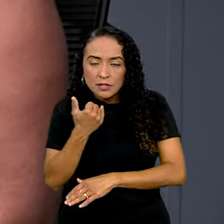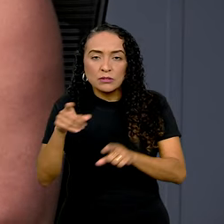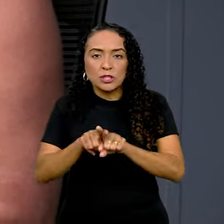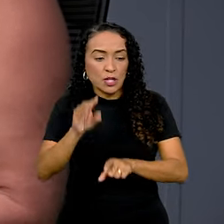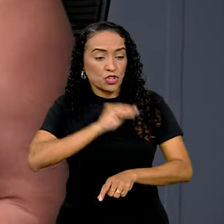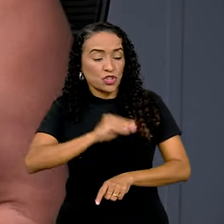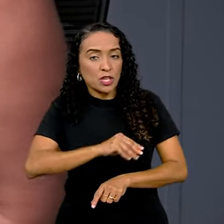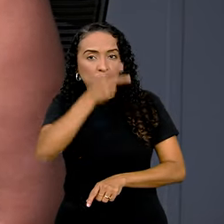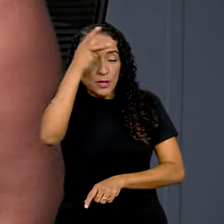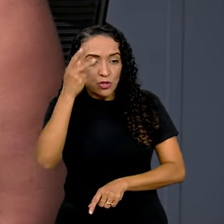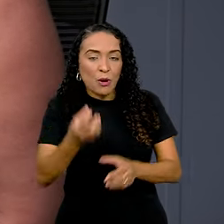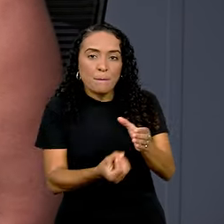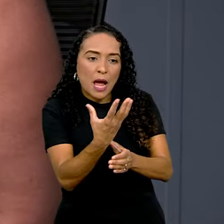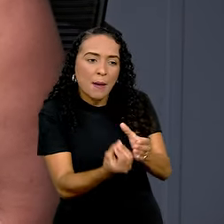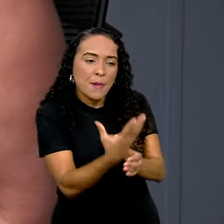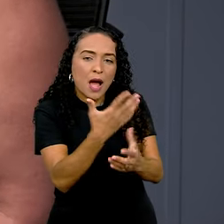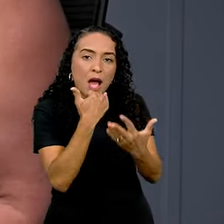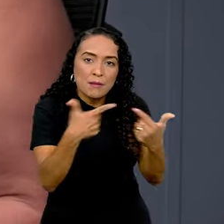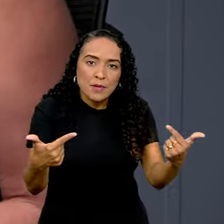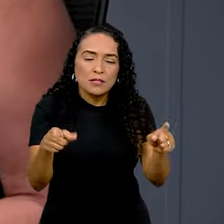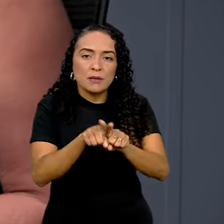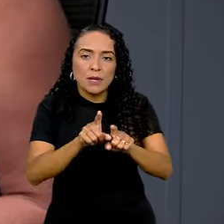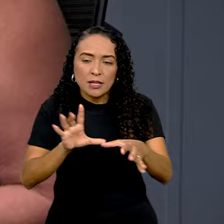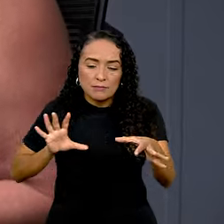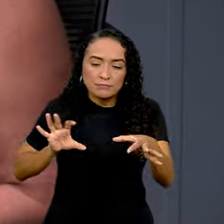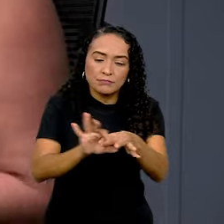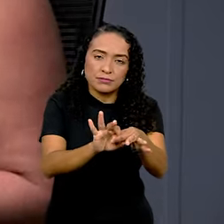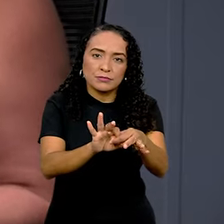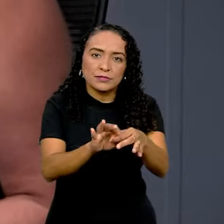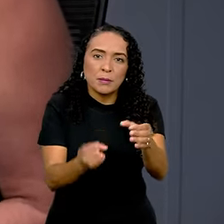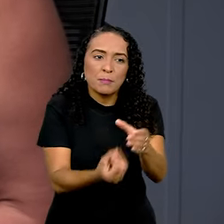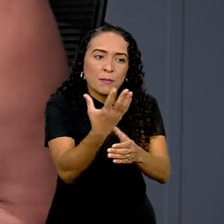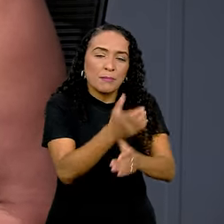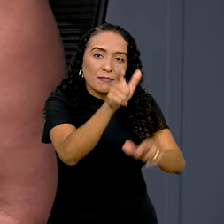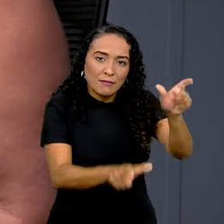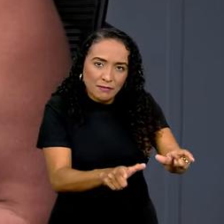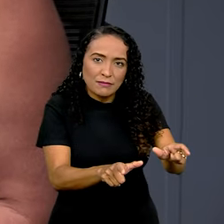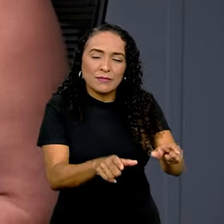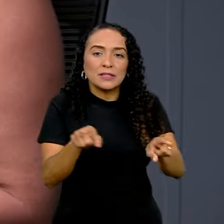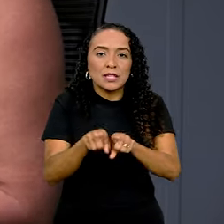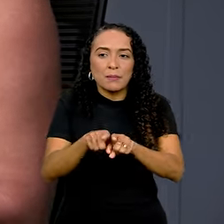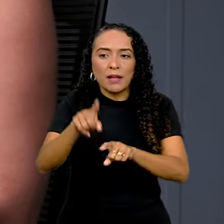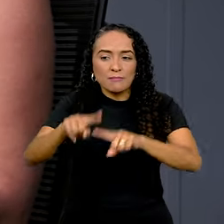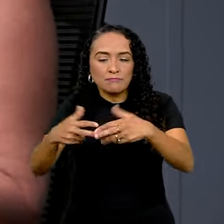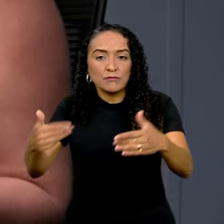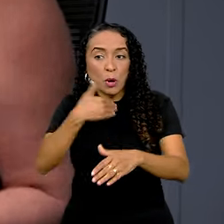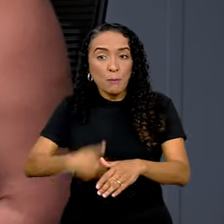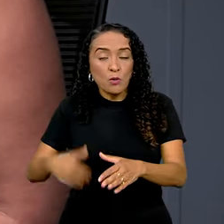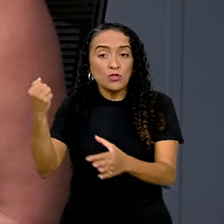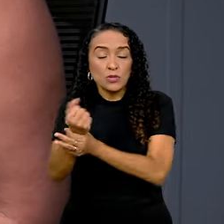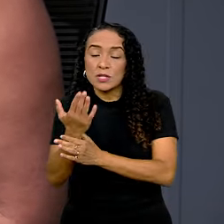possam garantir renda para Quem produz alimentos que a gente possa ar essa produção de Quem produz alimentos né nos